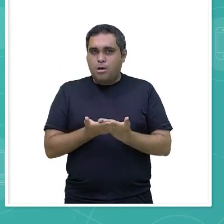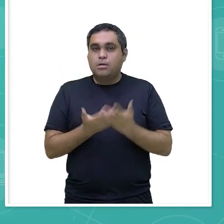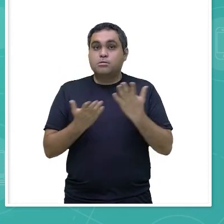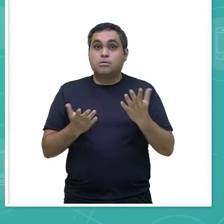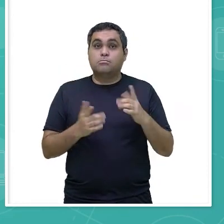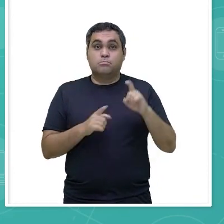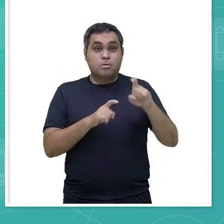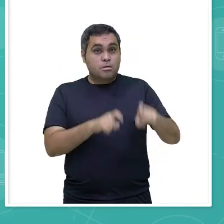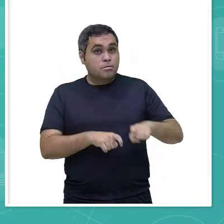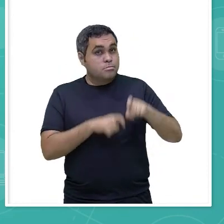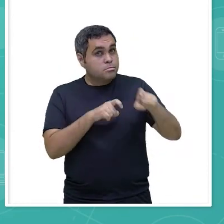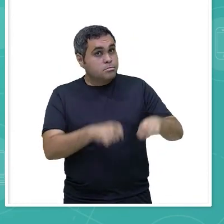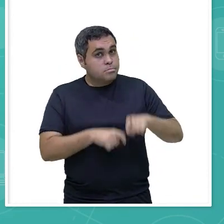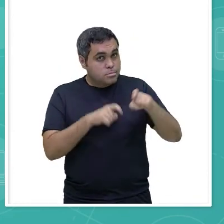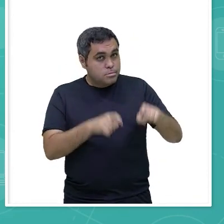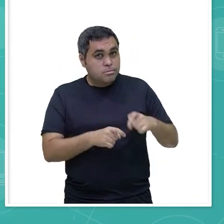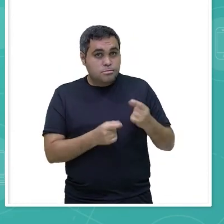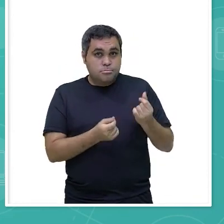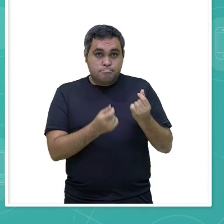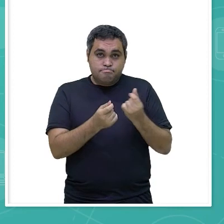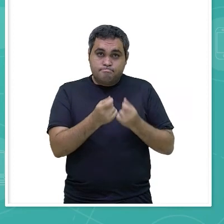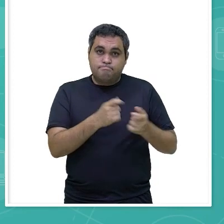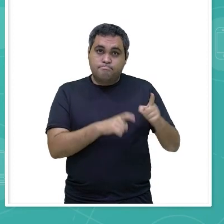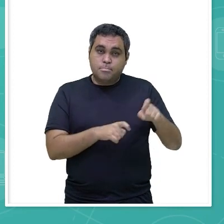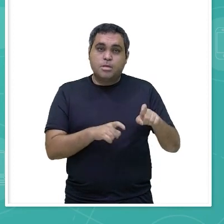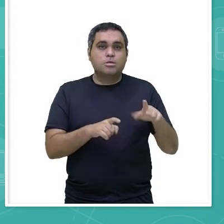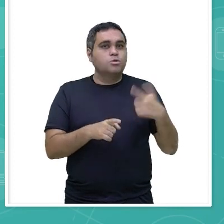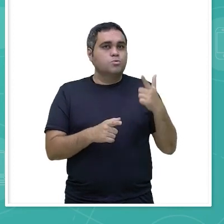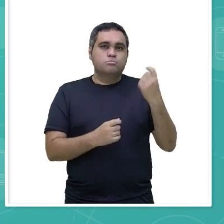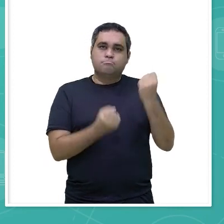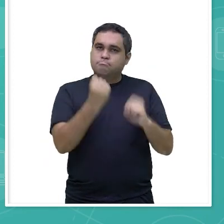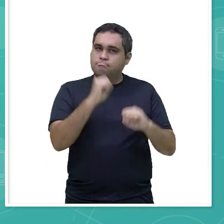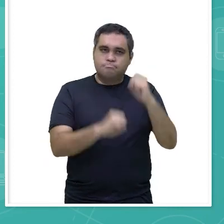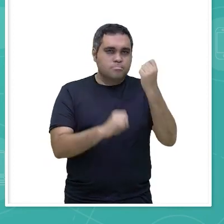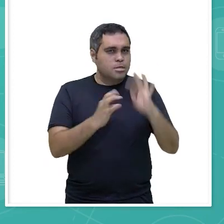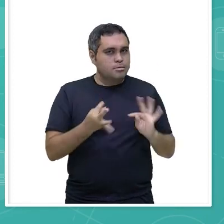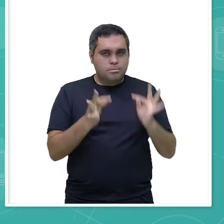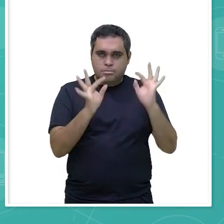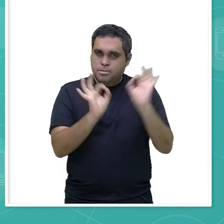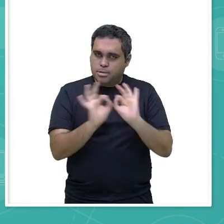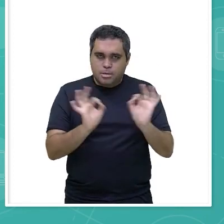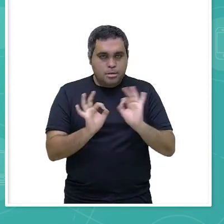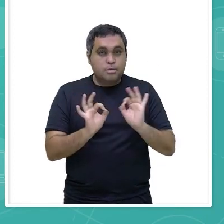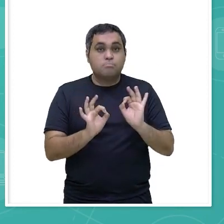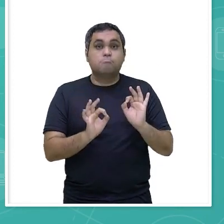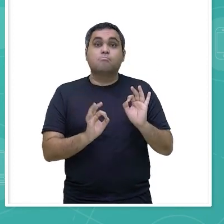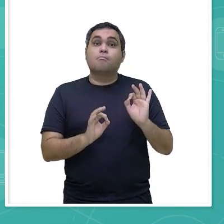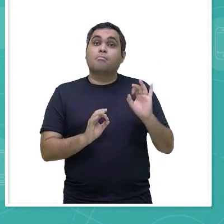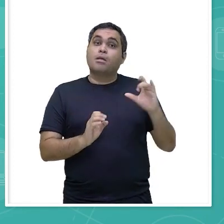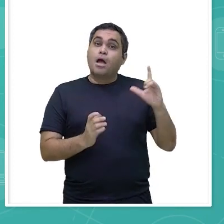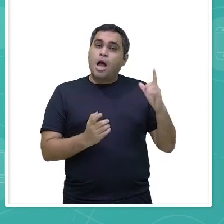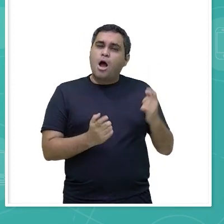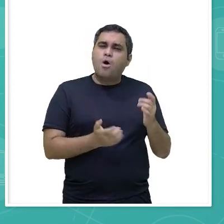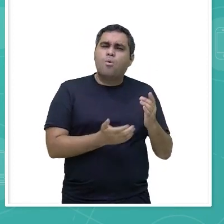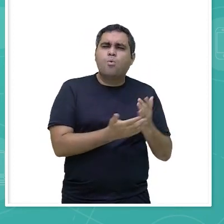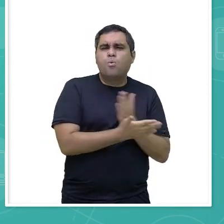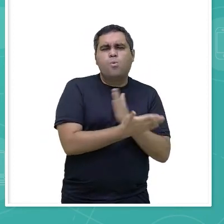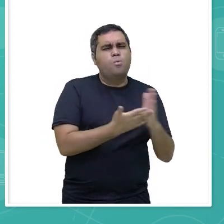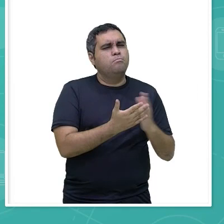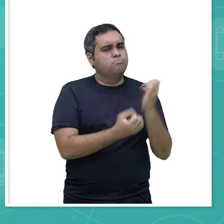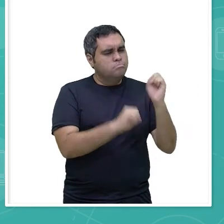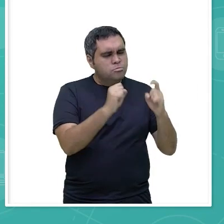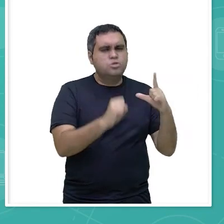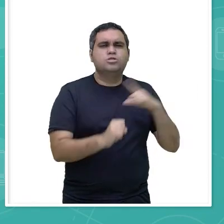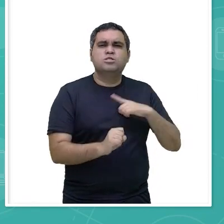um desenvolvimento tecnológico na agricultura. As pequenas indústrias que existiam russas não tinham incentivos do governo e